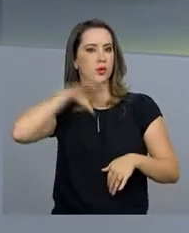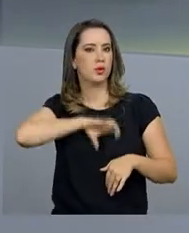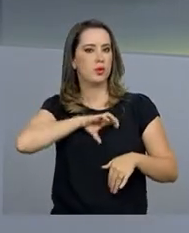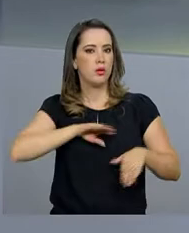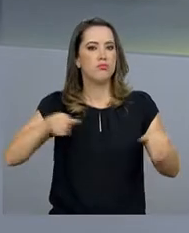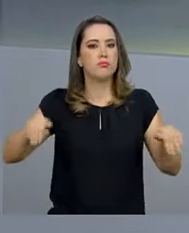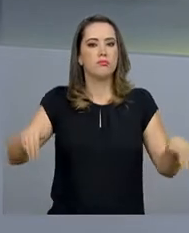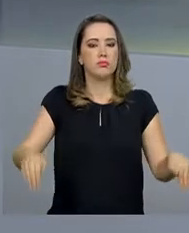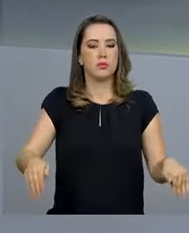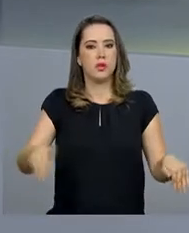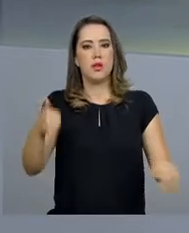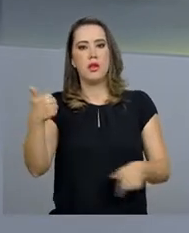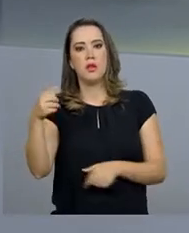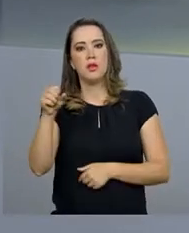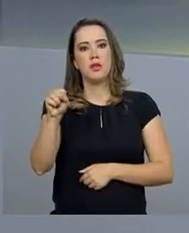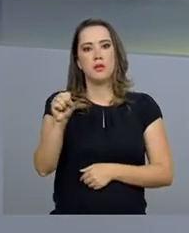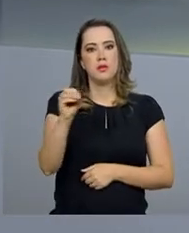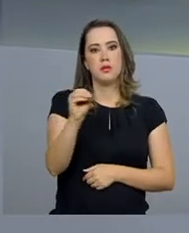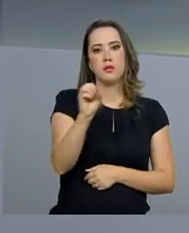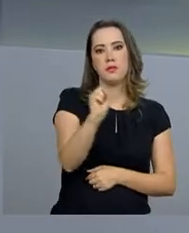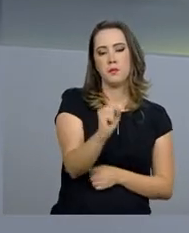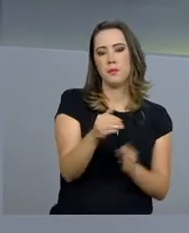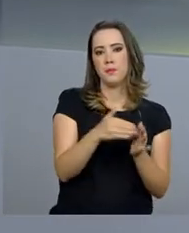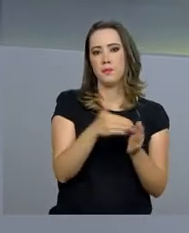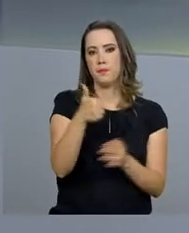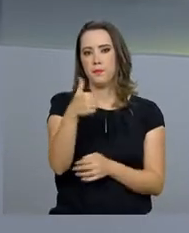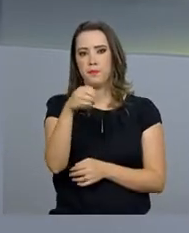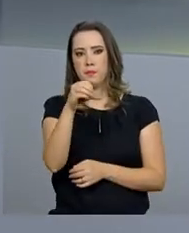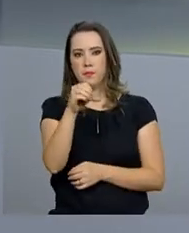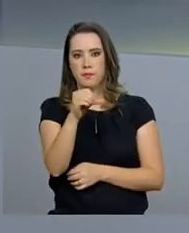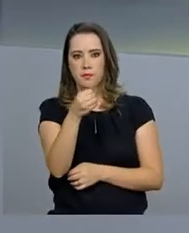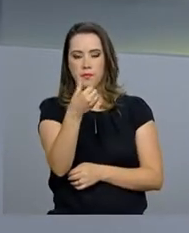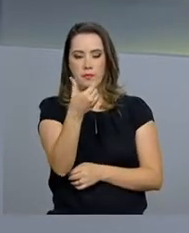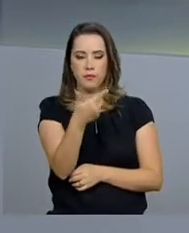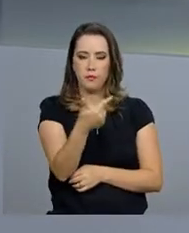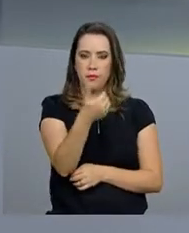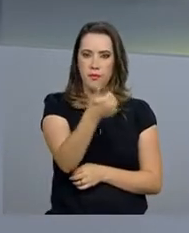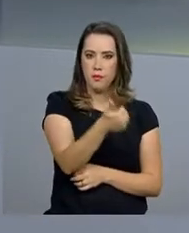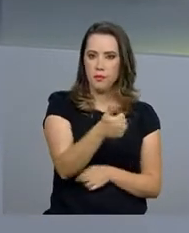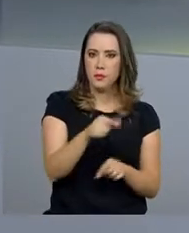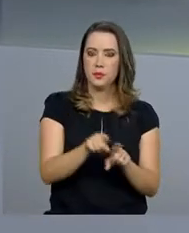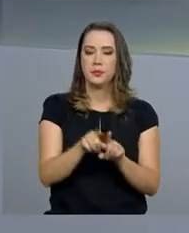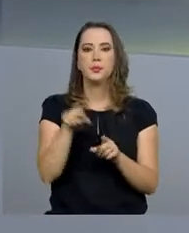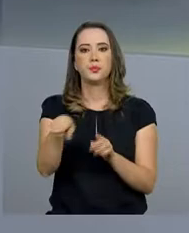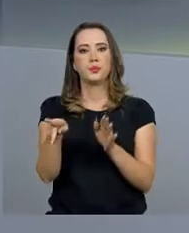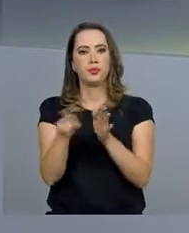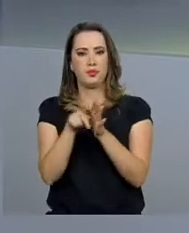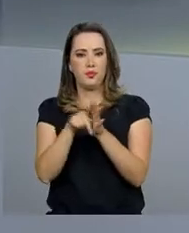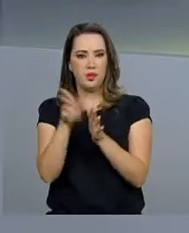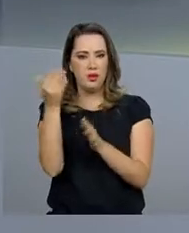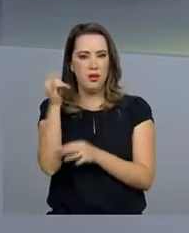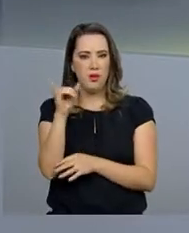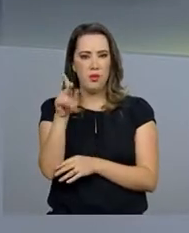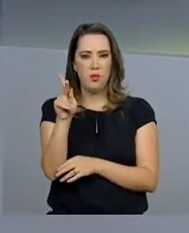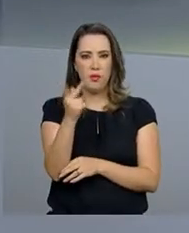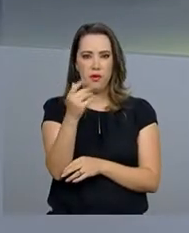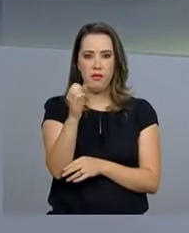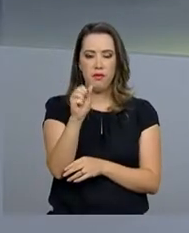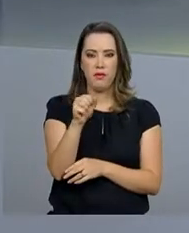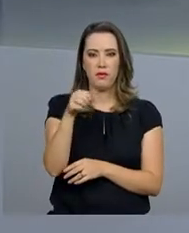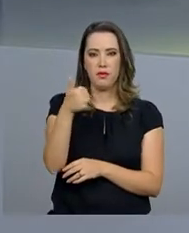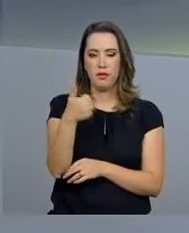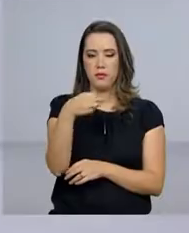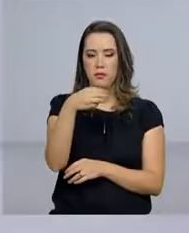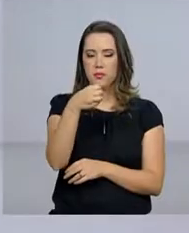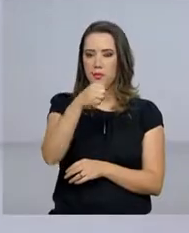portuguesa de 1808 a 1821. O edifício foi tombado pelo IPHAN em